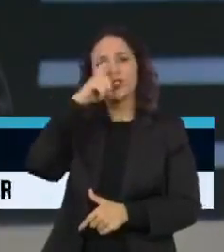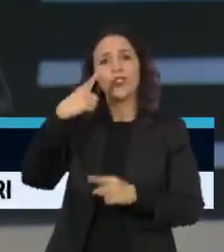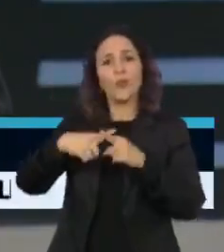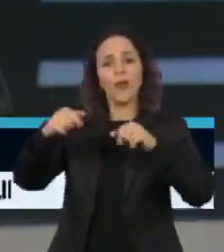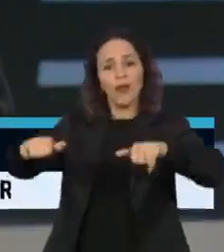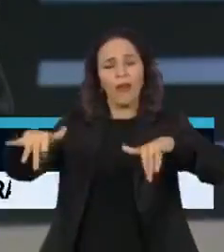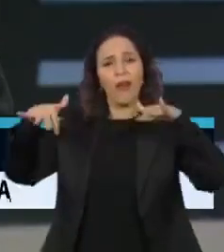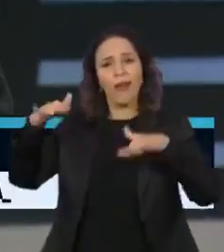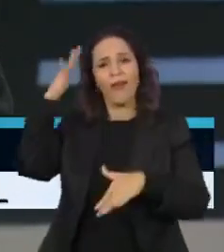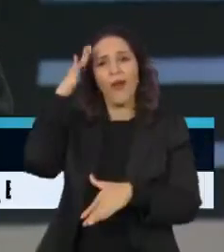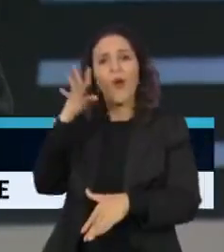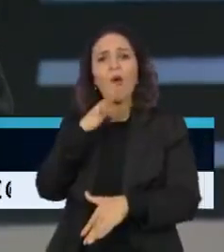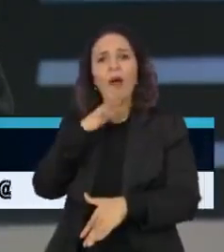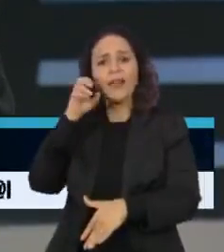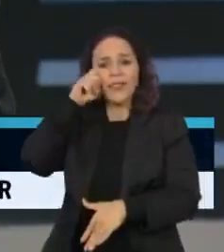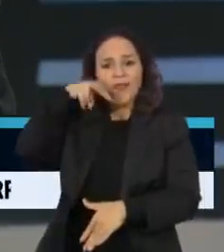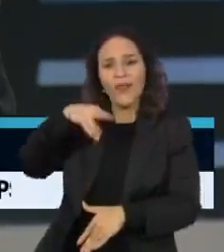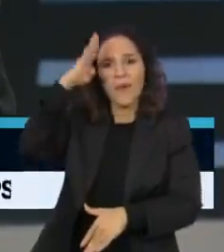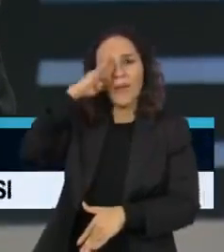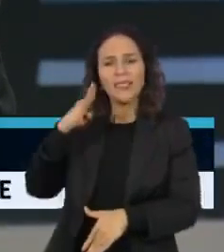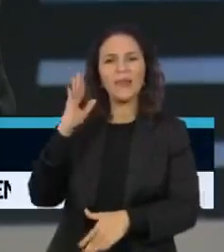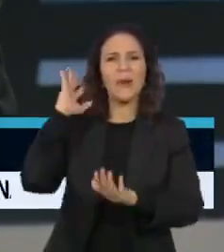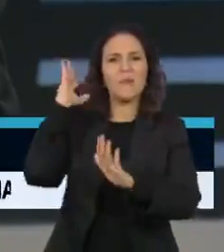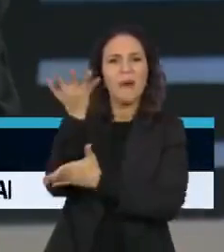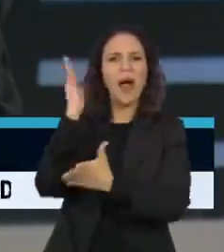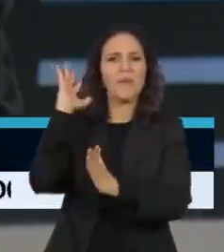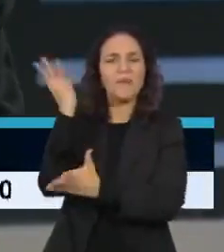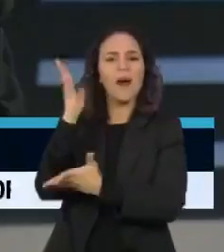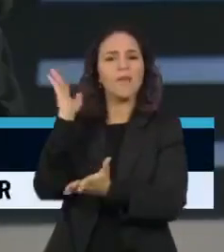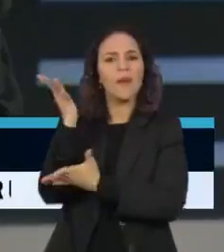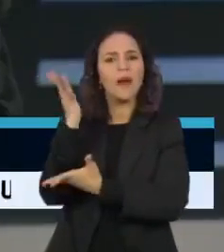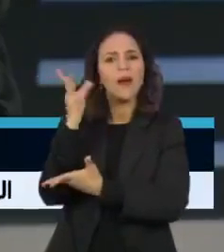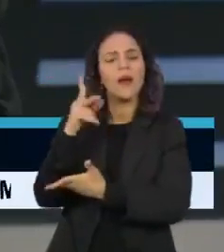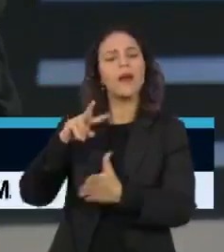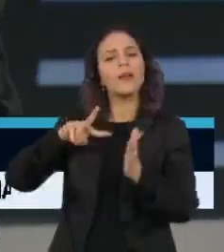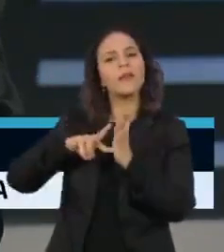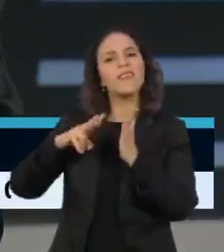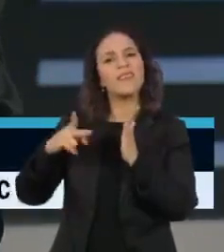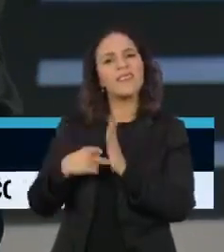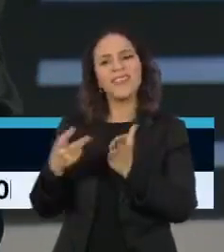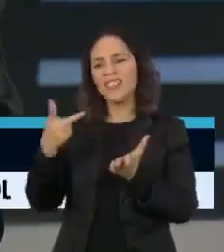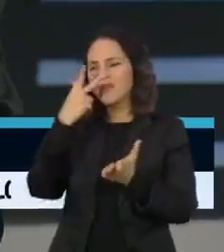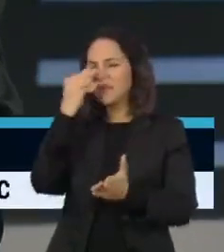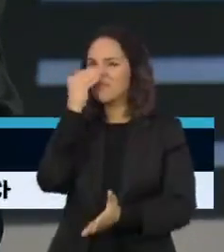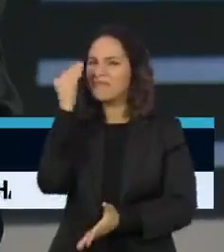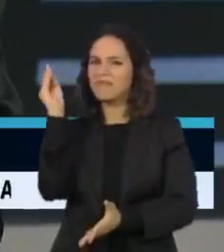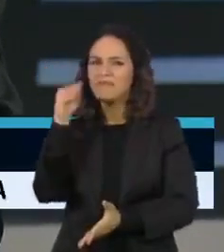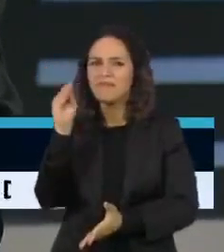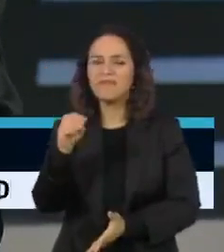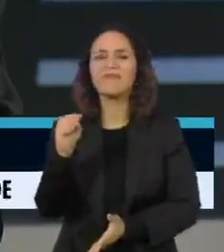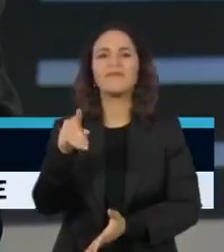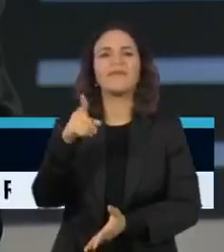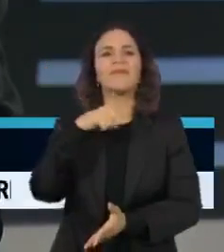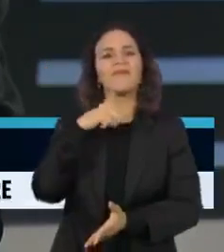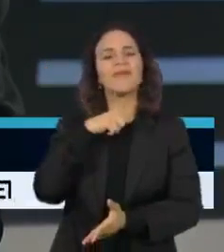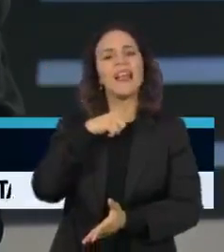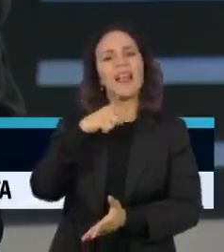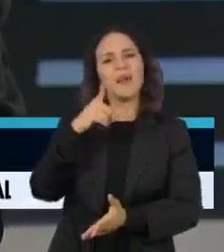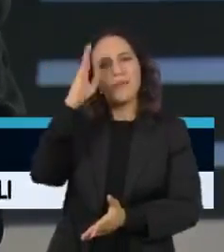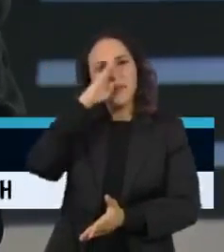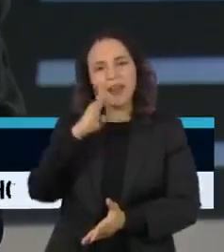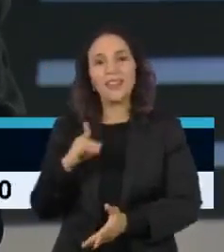aberto então revela o tipo de desprezo pela institucionalização dos órgãos multilaterais